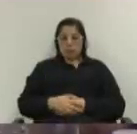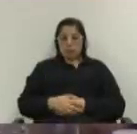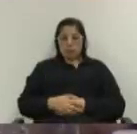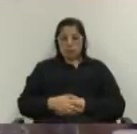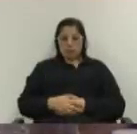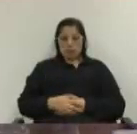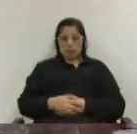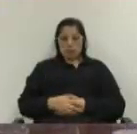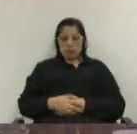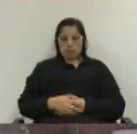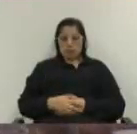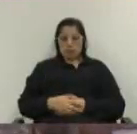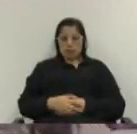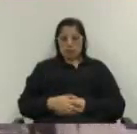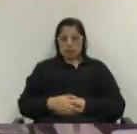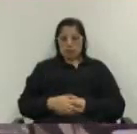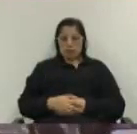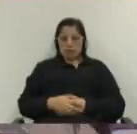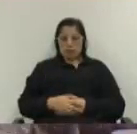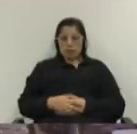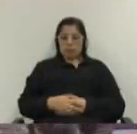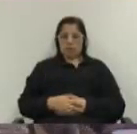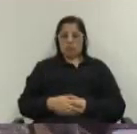página 225.